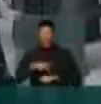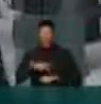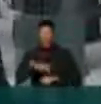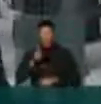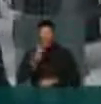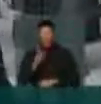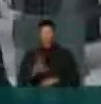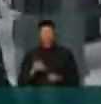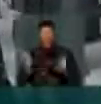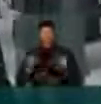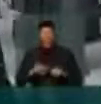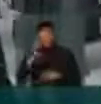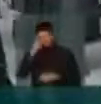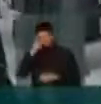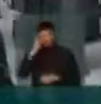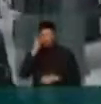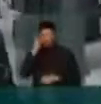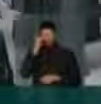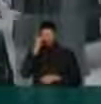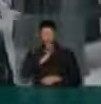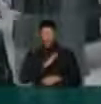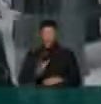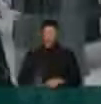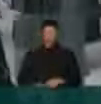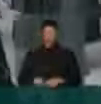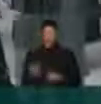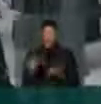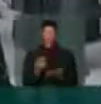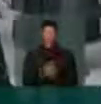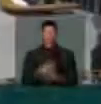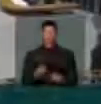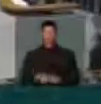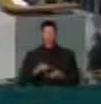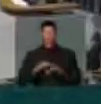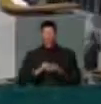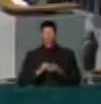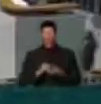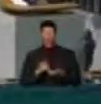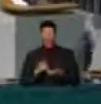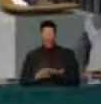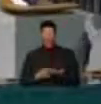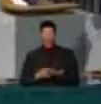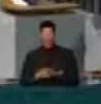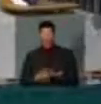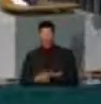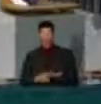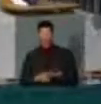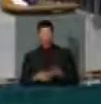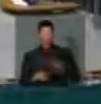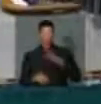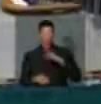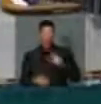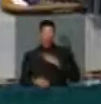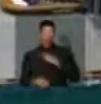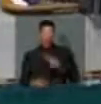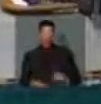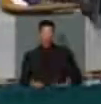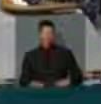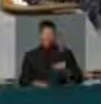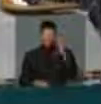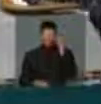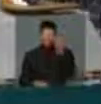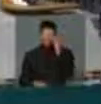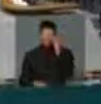país e, principalmente, deputado Augusto, um governo que falha no cumprimento dos seus compromissos. Tudo que a presidenta